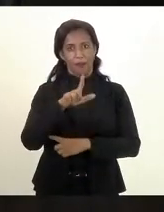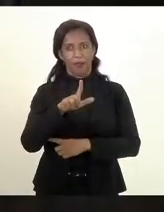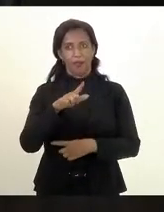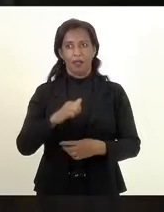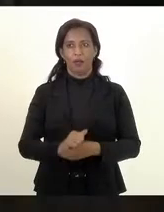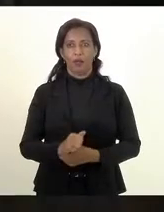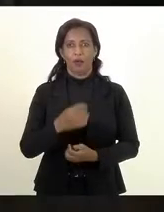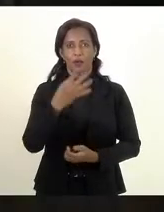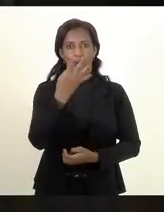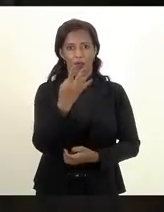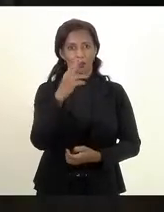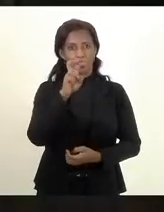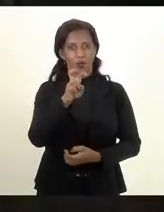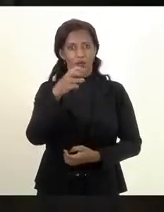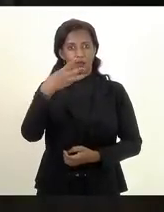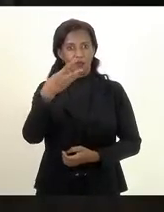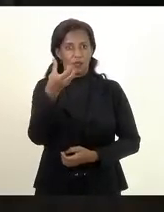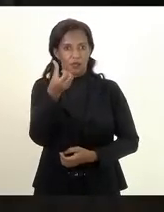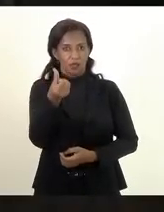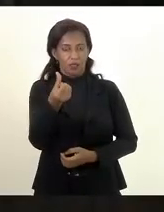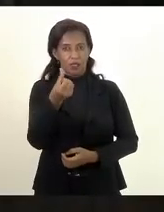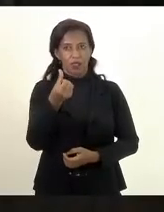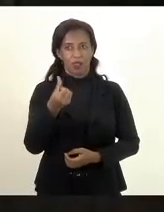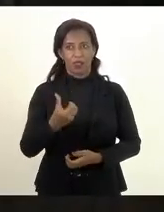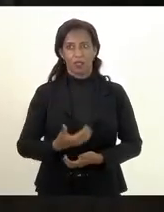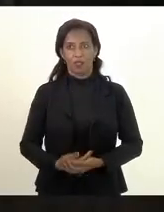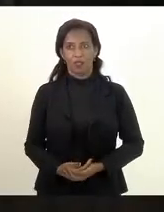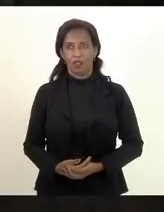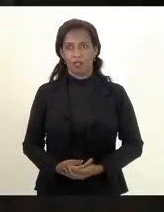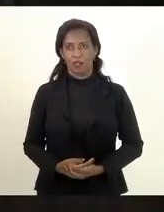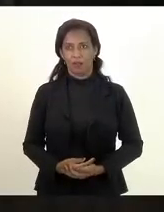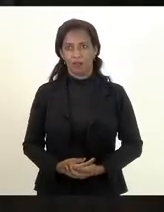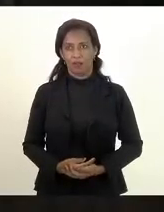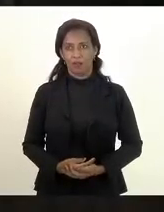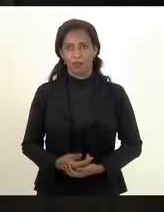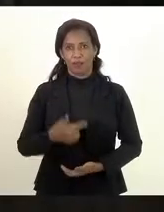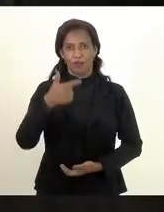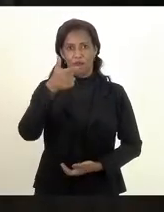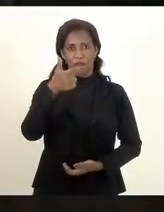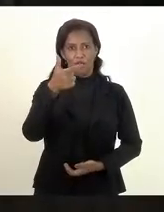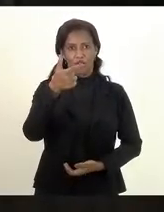4.536 de 2021.